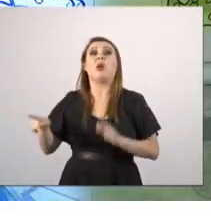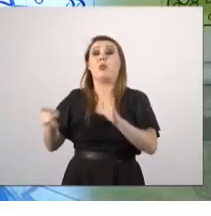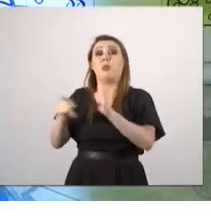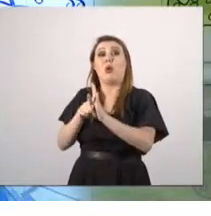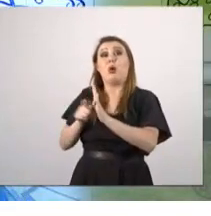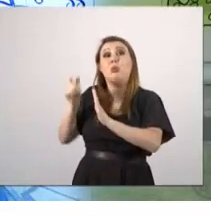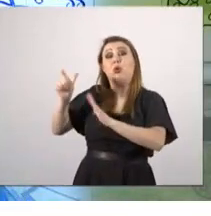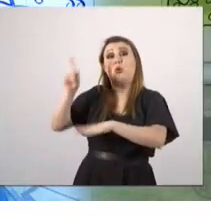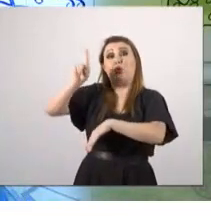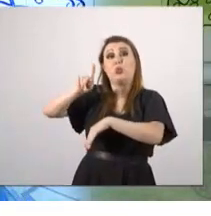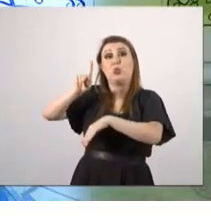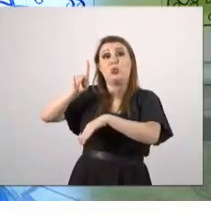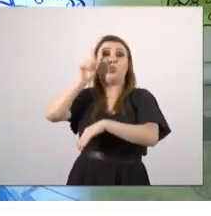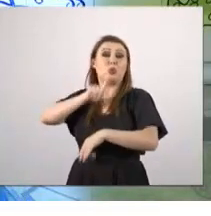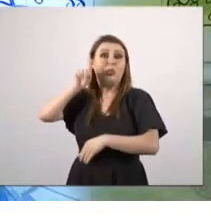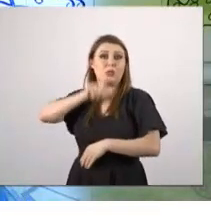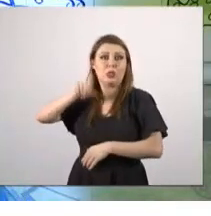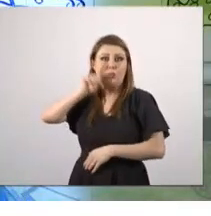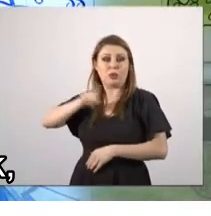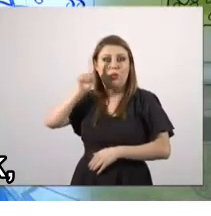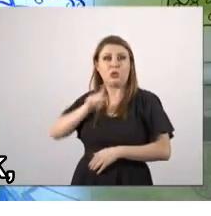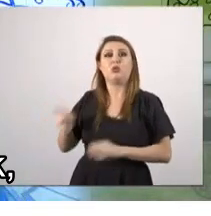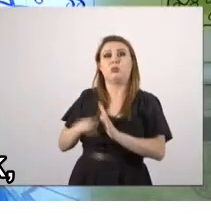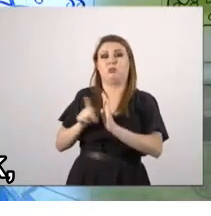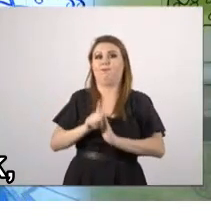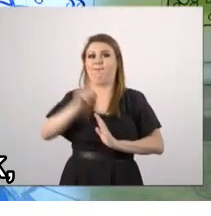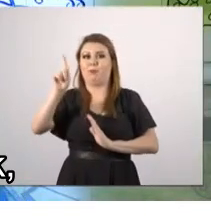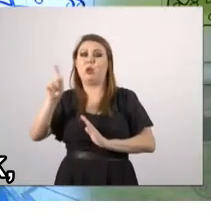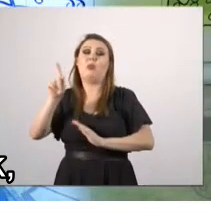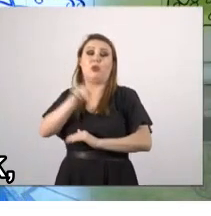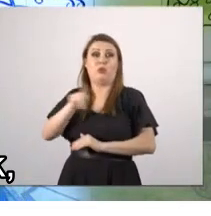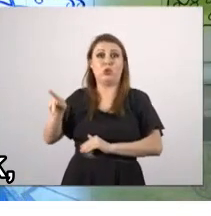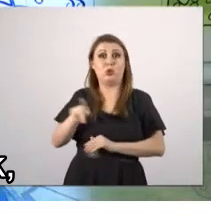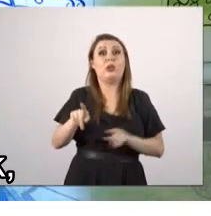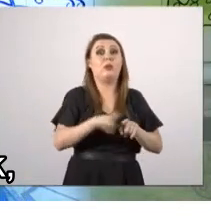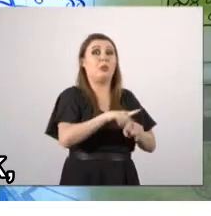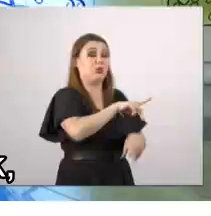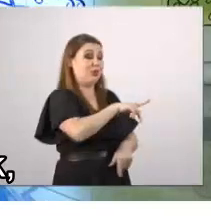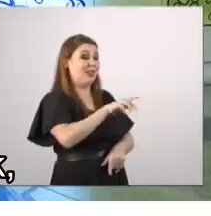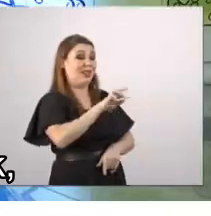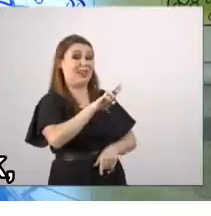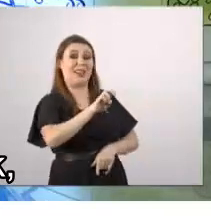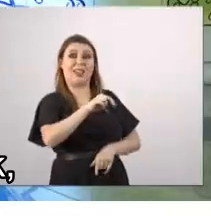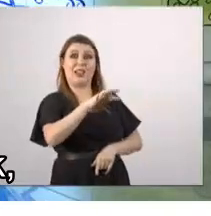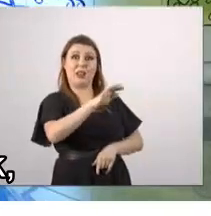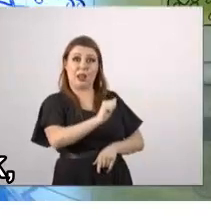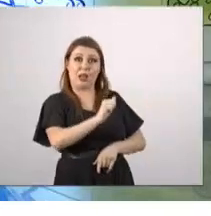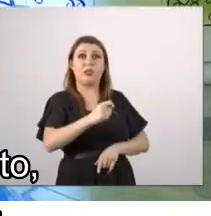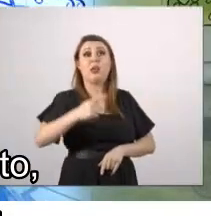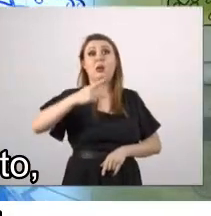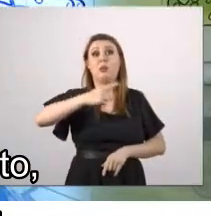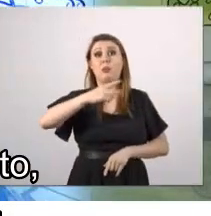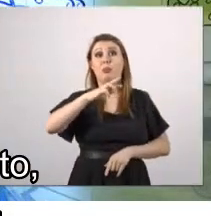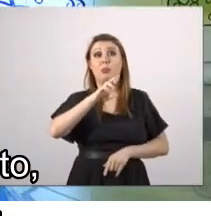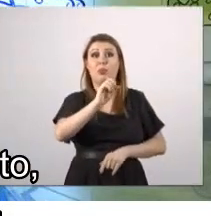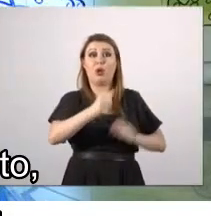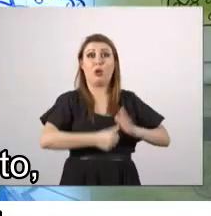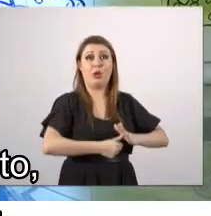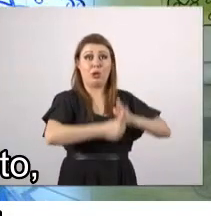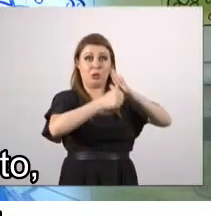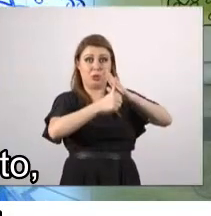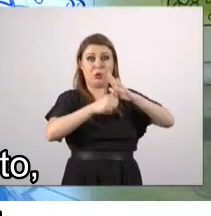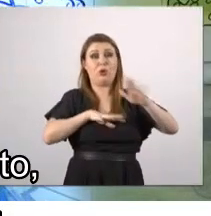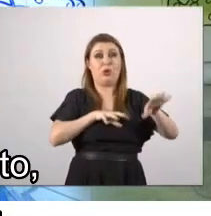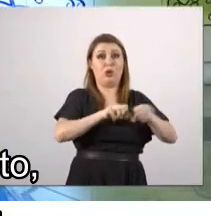dean, College of Arts and Science, a professora Renata Yane Werneck, pró-reitora de graduação, e o professor Paulo